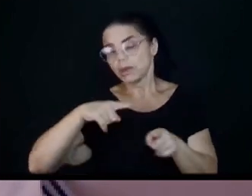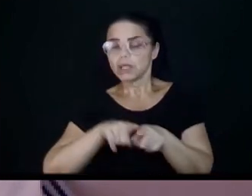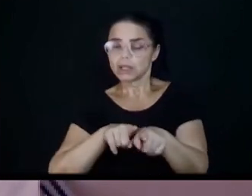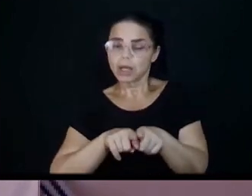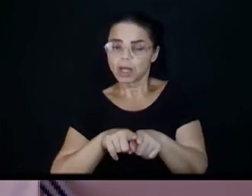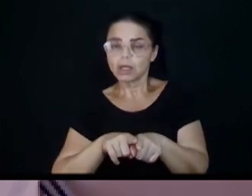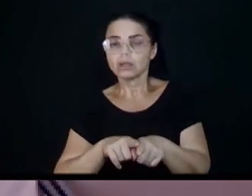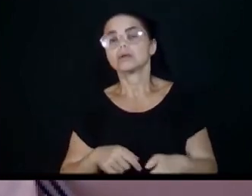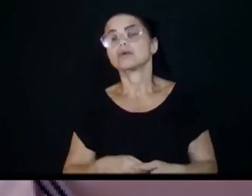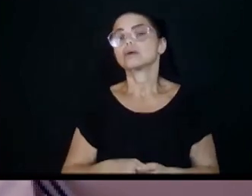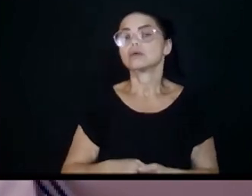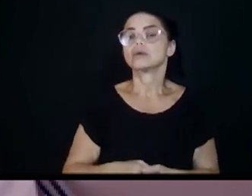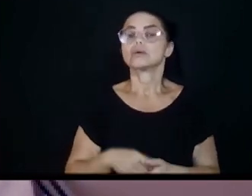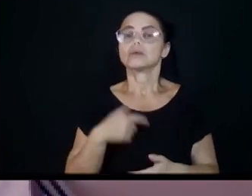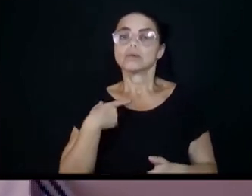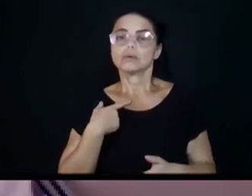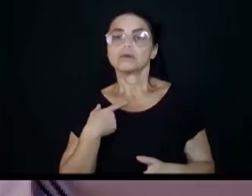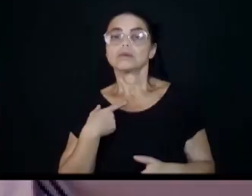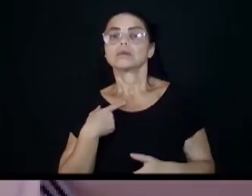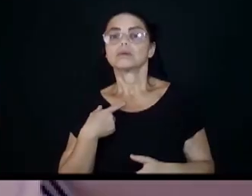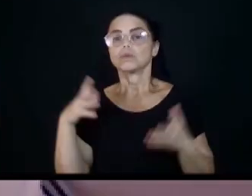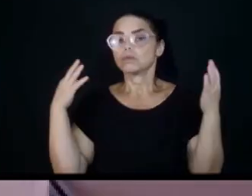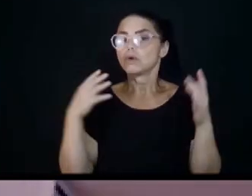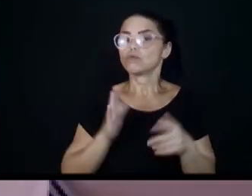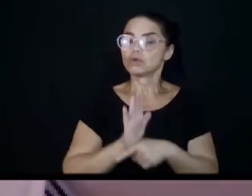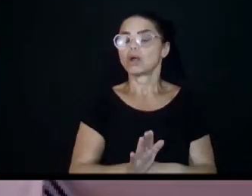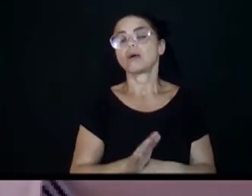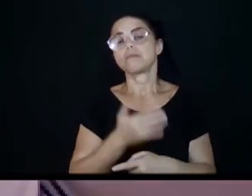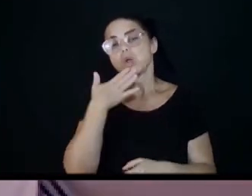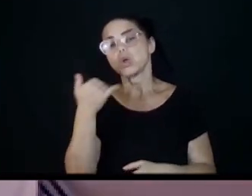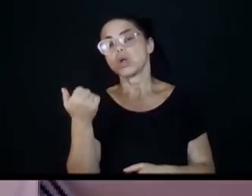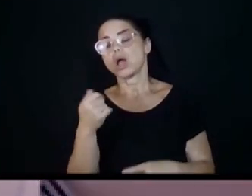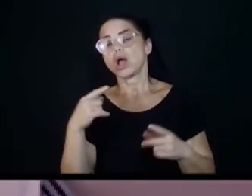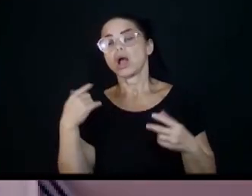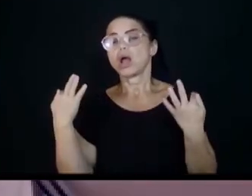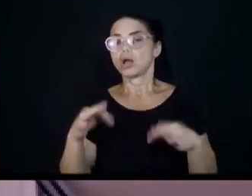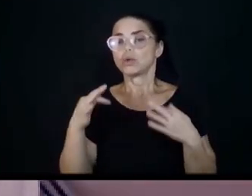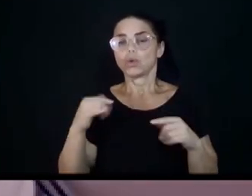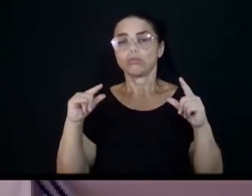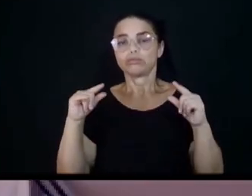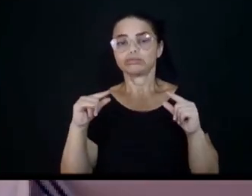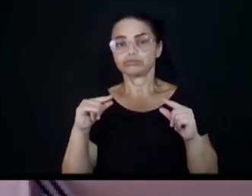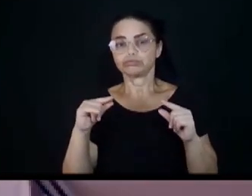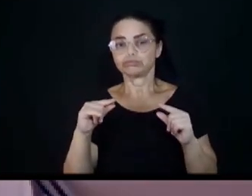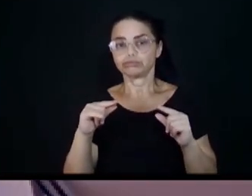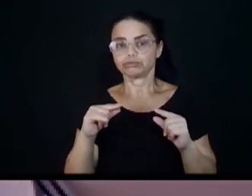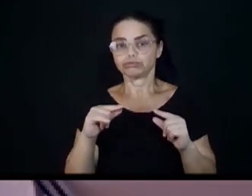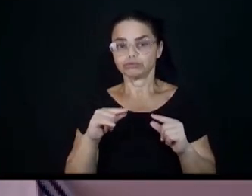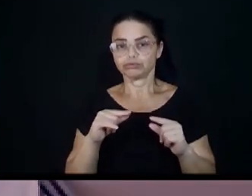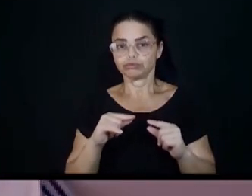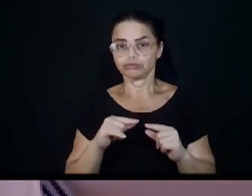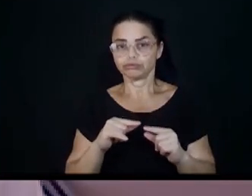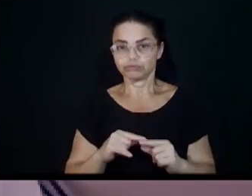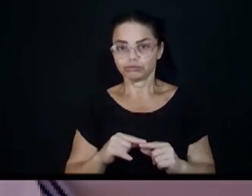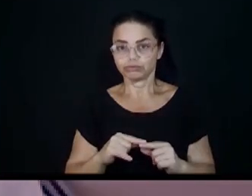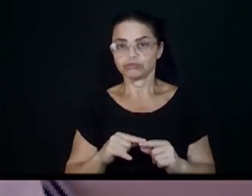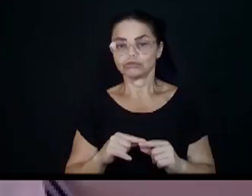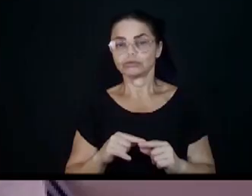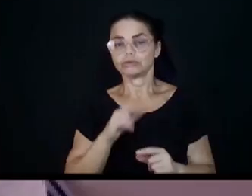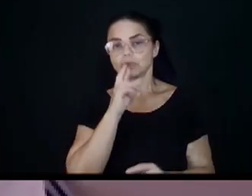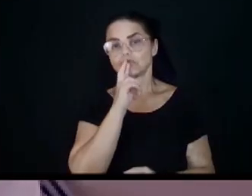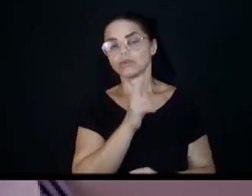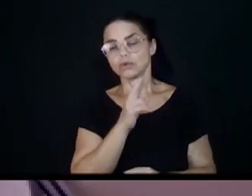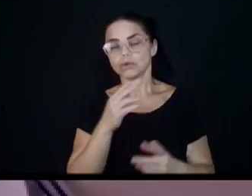agir na dor, vão agir nas vias que causam a dor e na via de resposta da dor, que